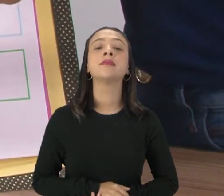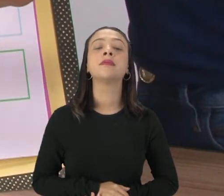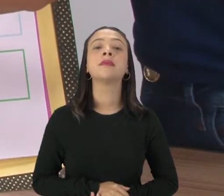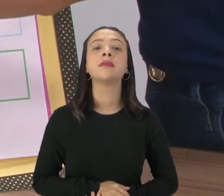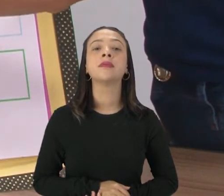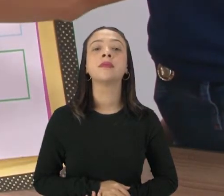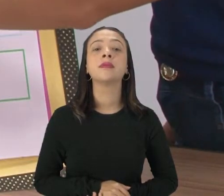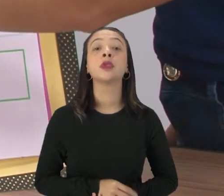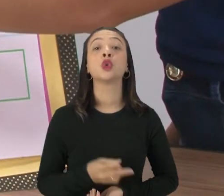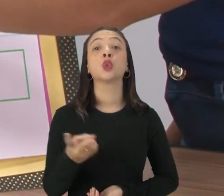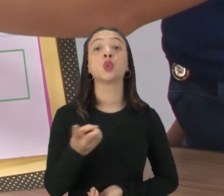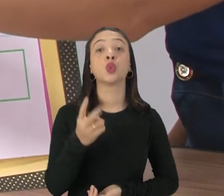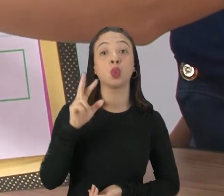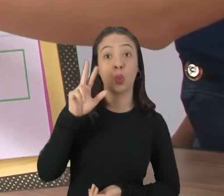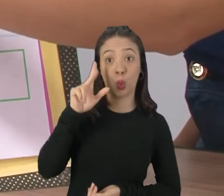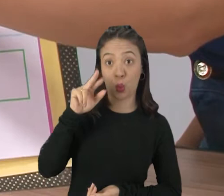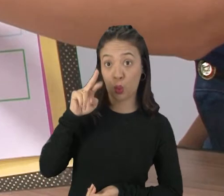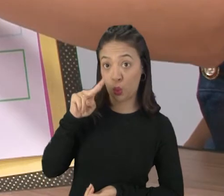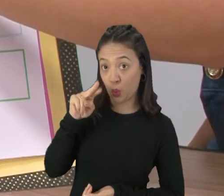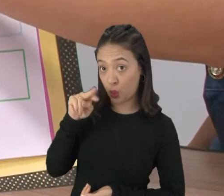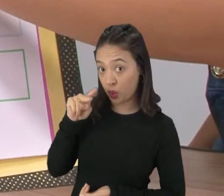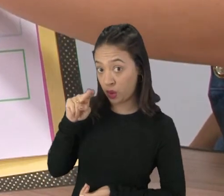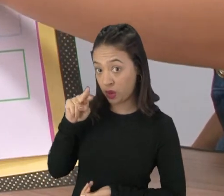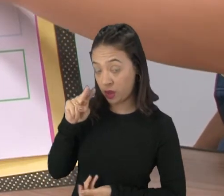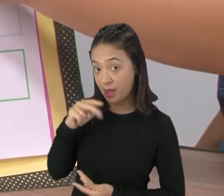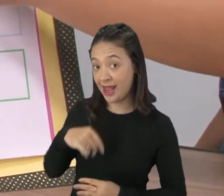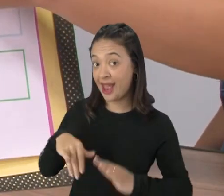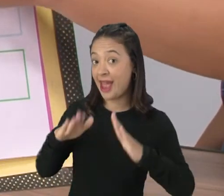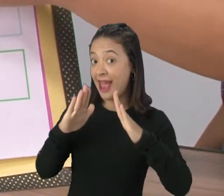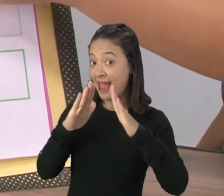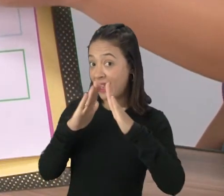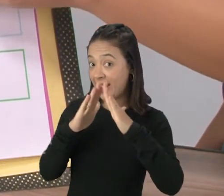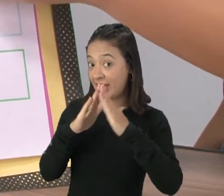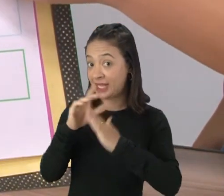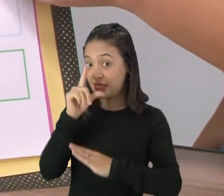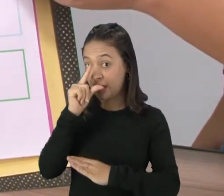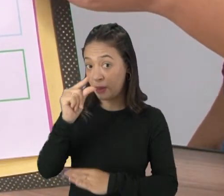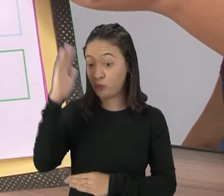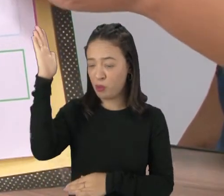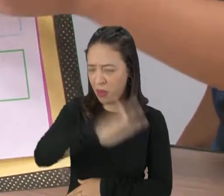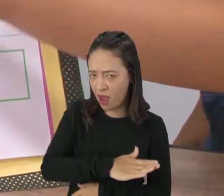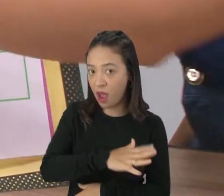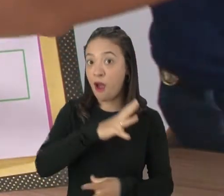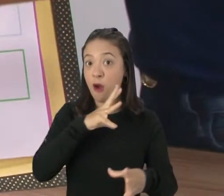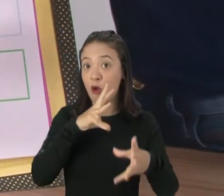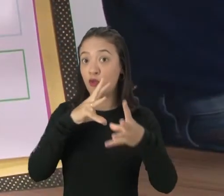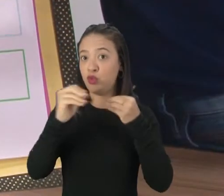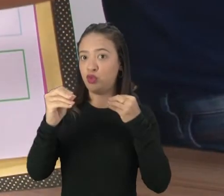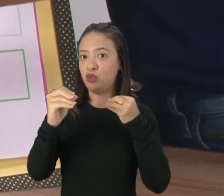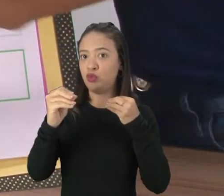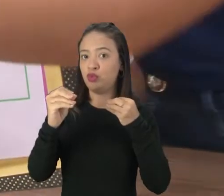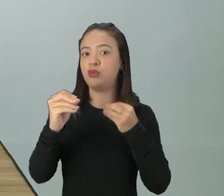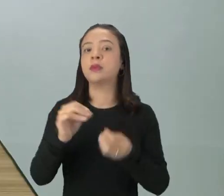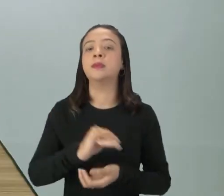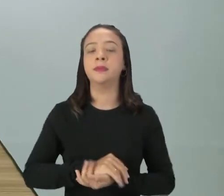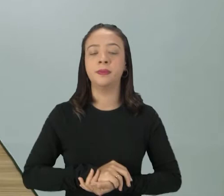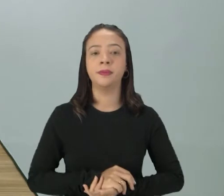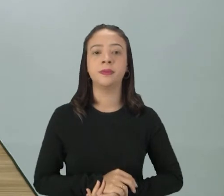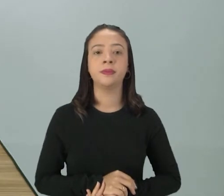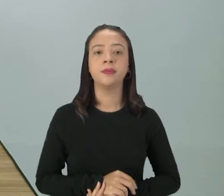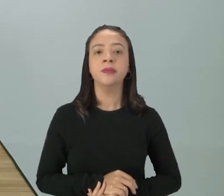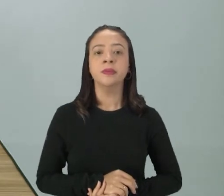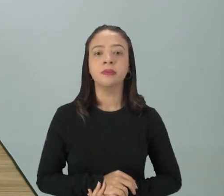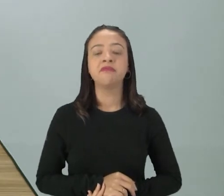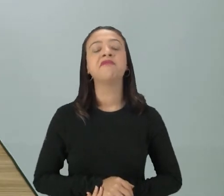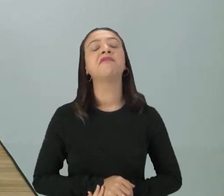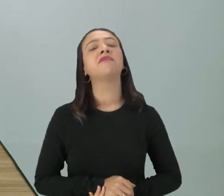Os irmãos fugiram da casa da bruxa má.